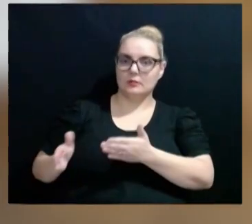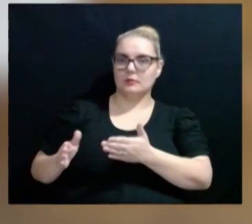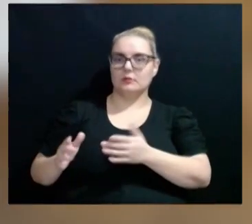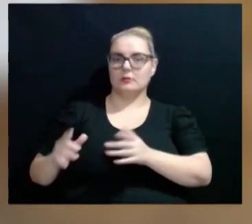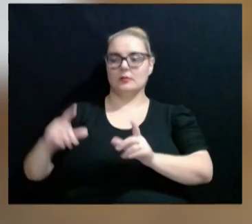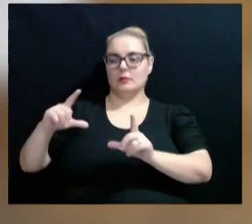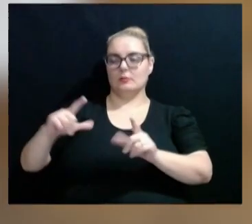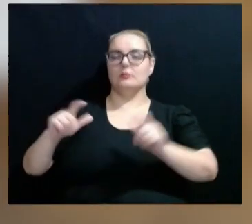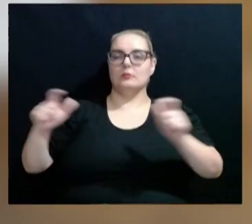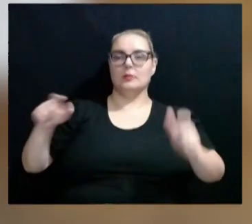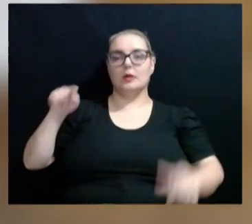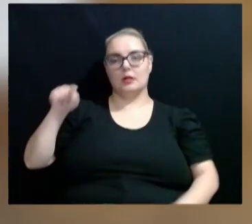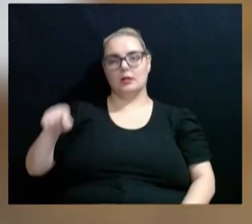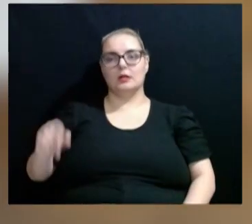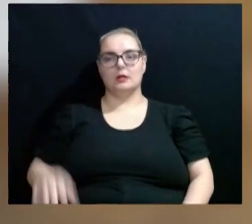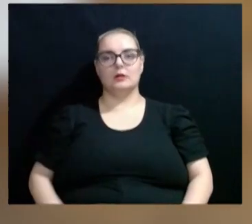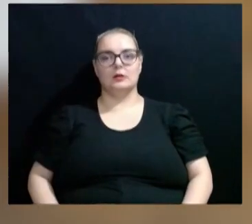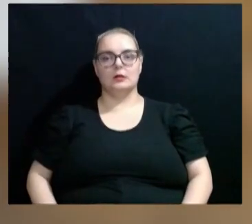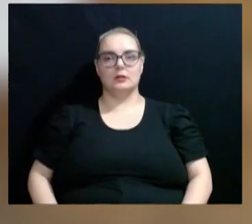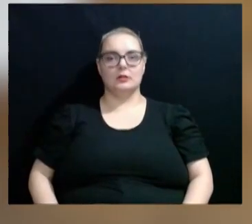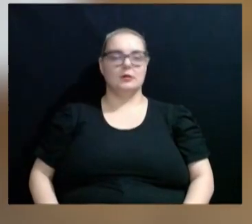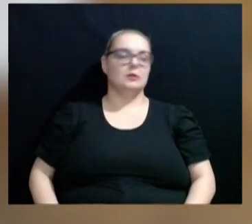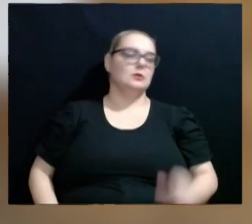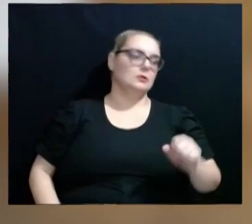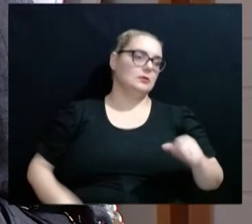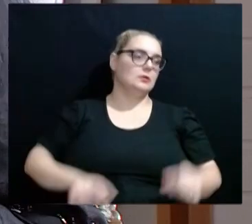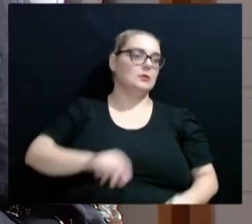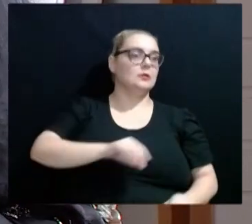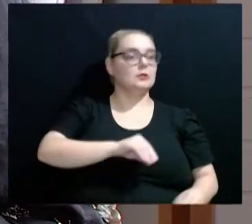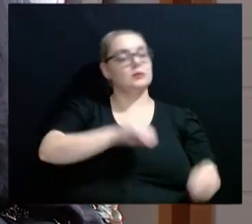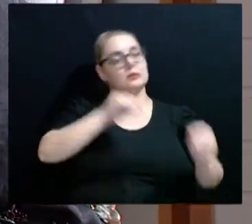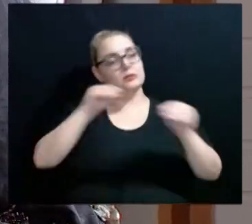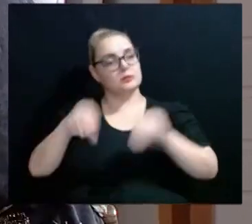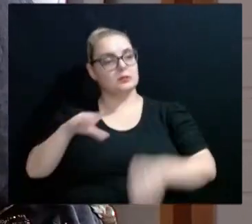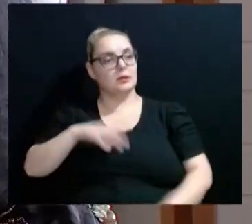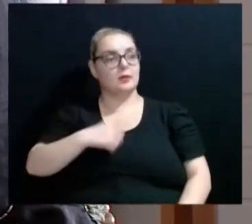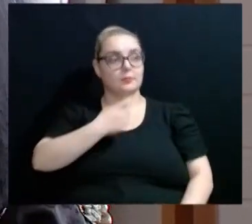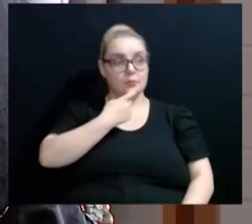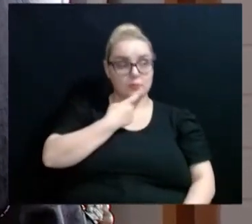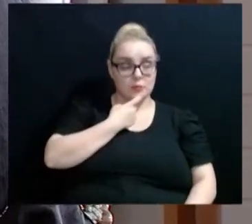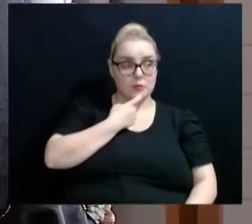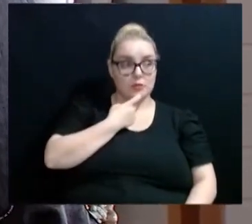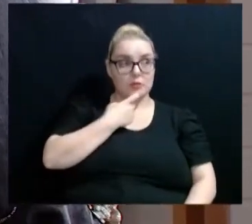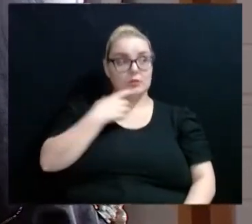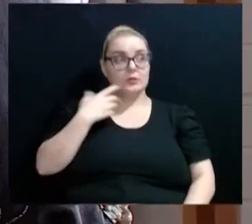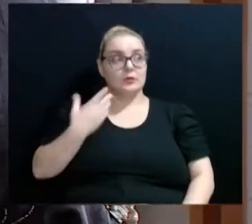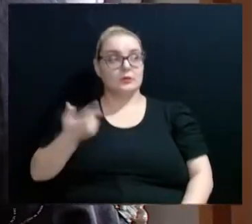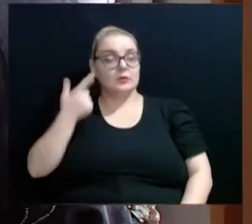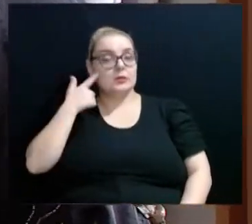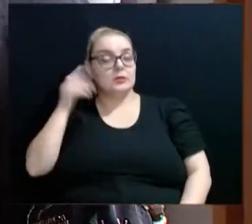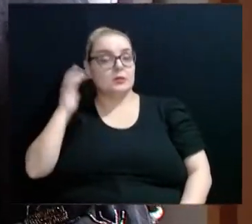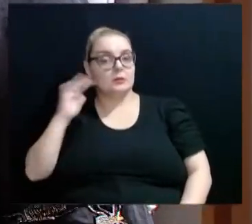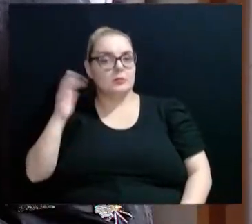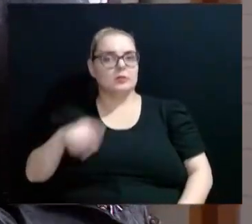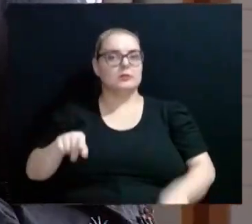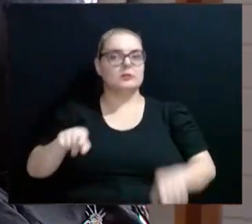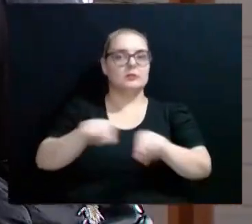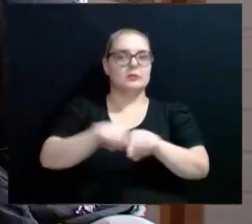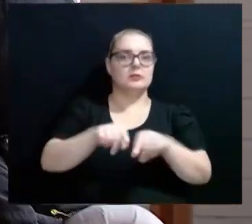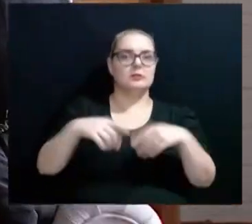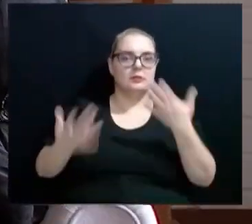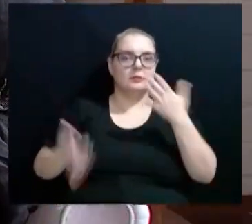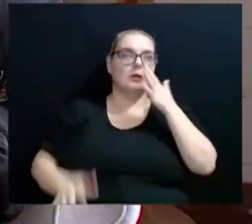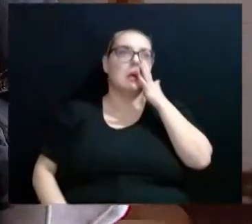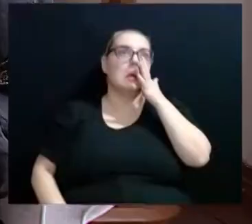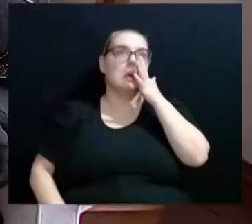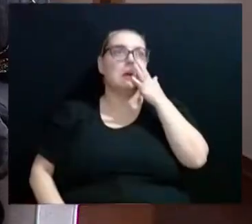produzir quadros maiores lá. Sim. E nessa mudança para Campinas, você chegou a pensar